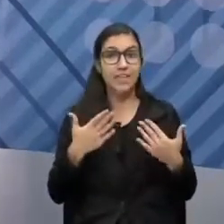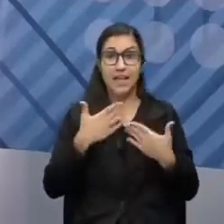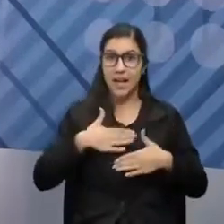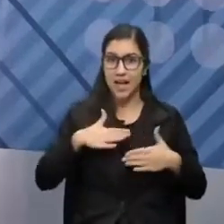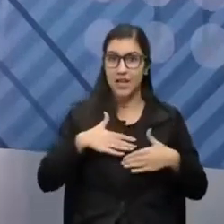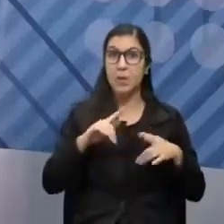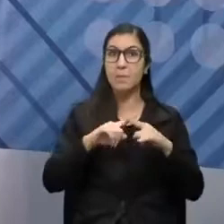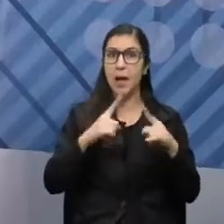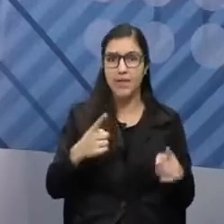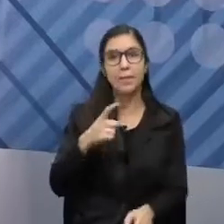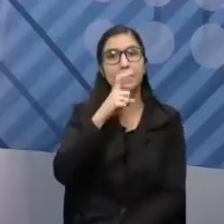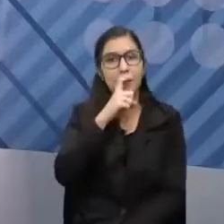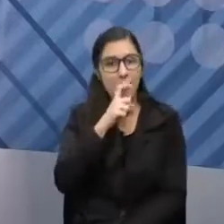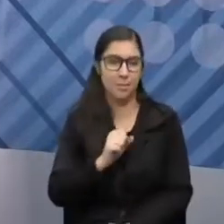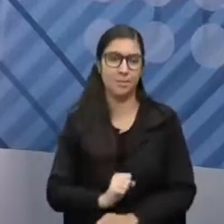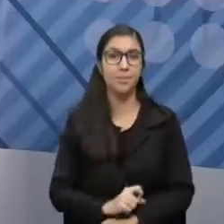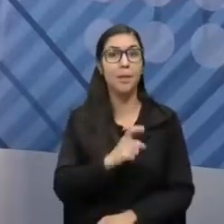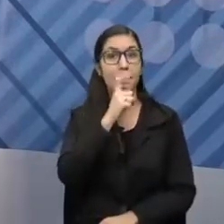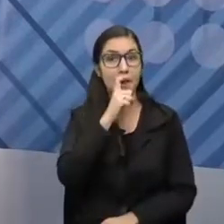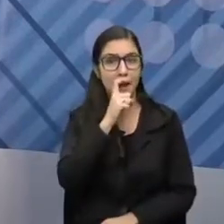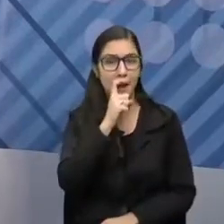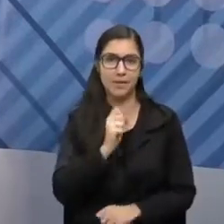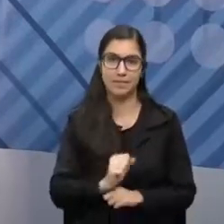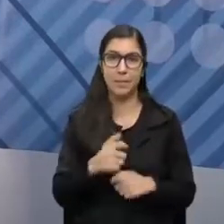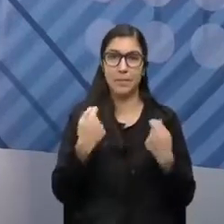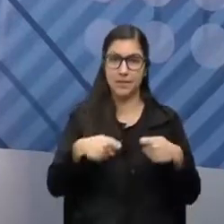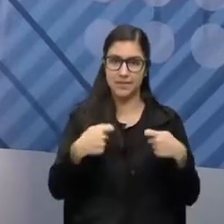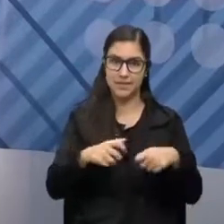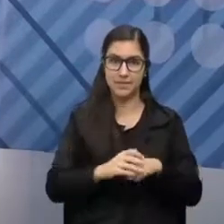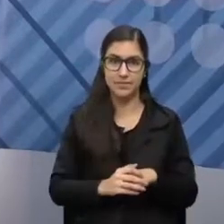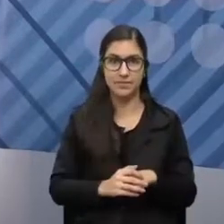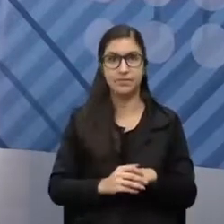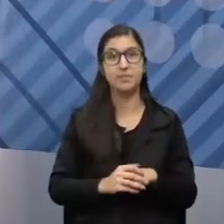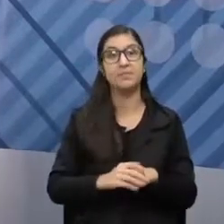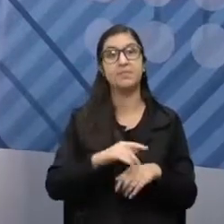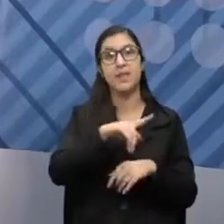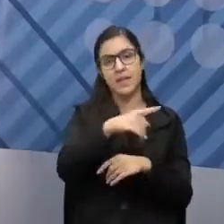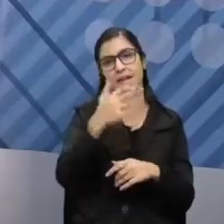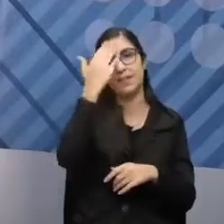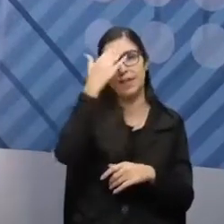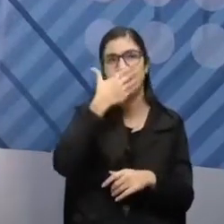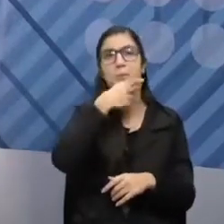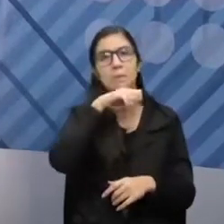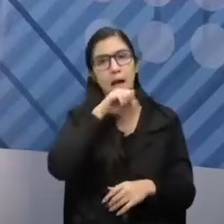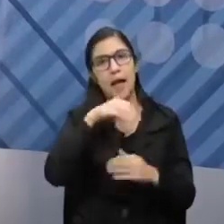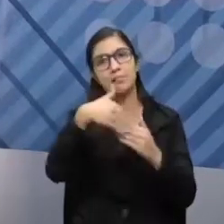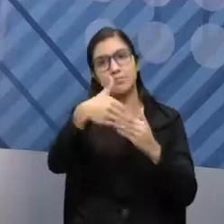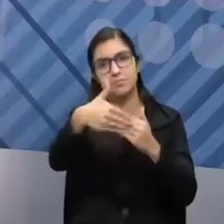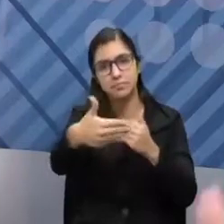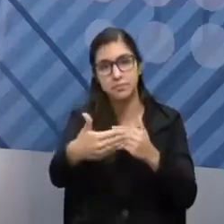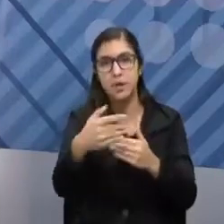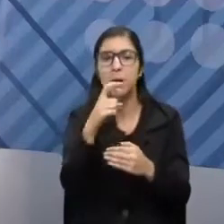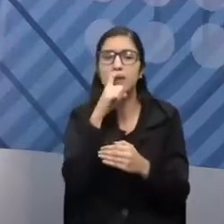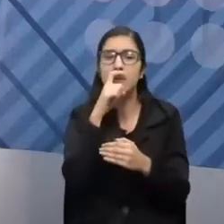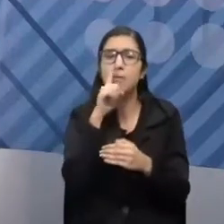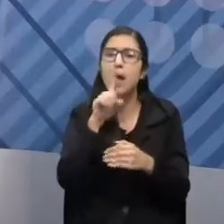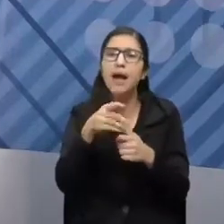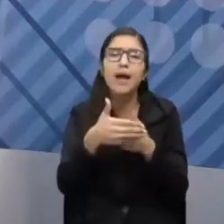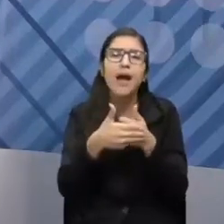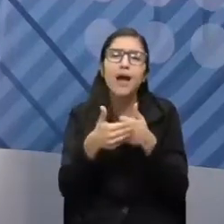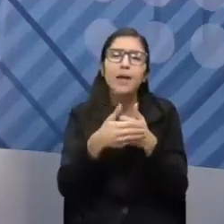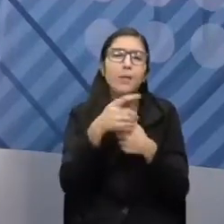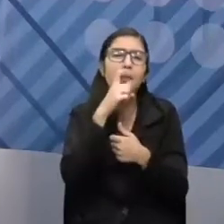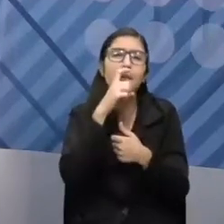Mas ensinando que esse era o sinal de papai para ele. Né? E posteriormente ele entender que ser pai e que papai é um gesto